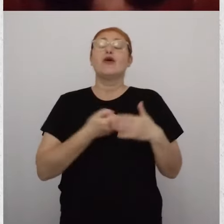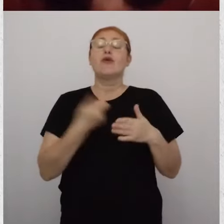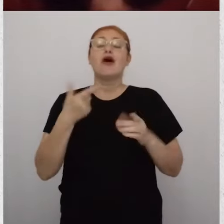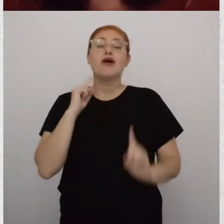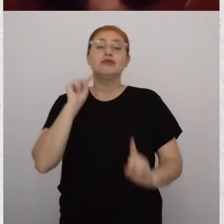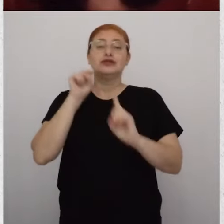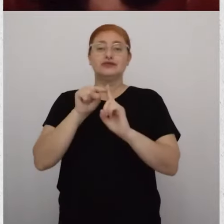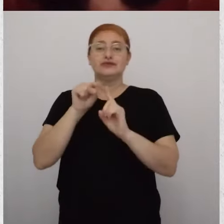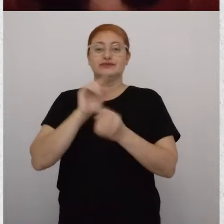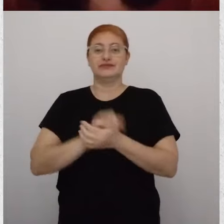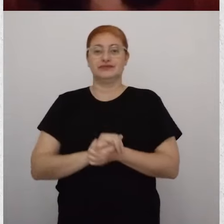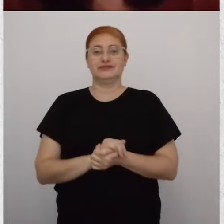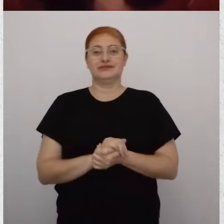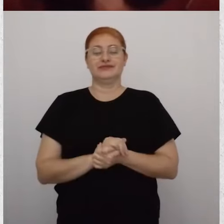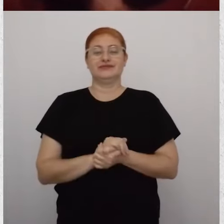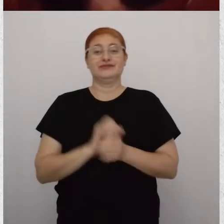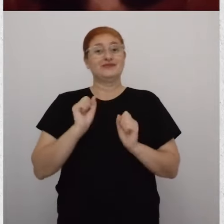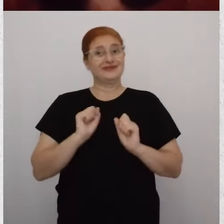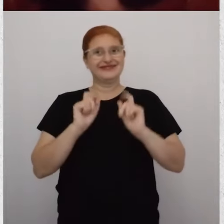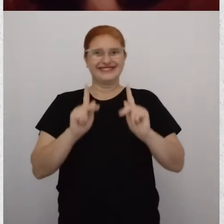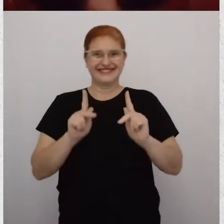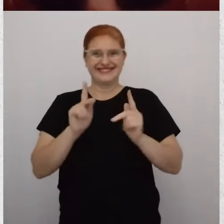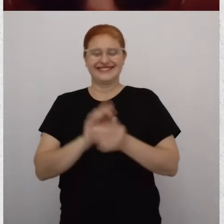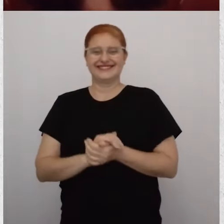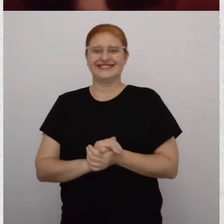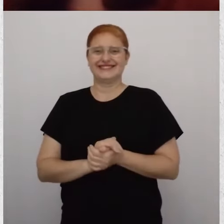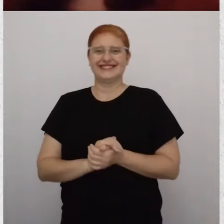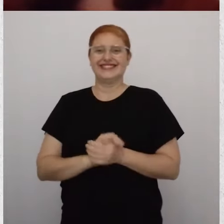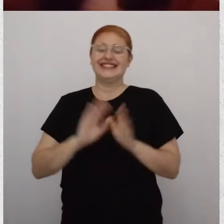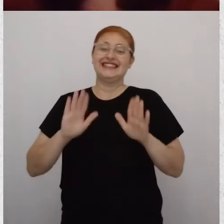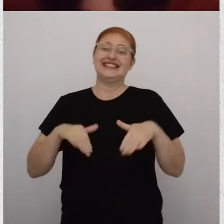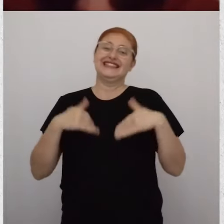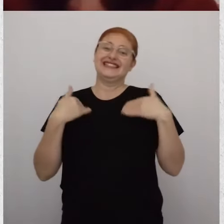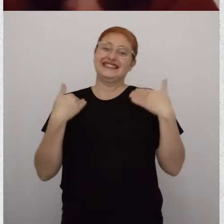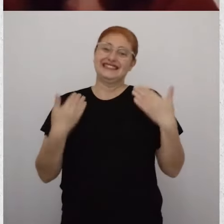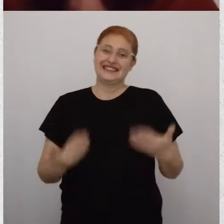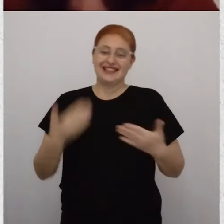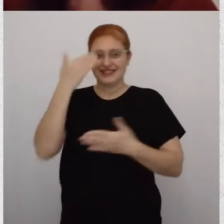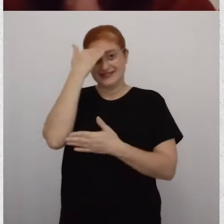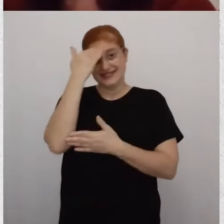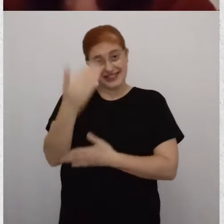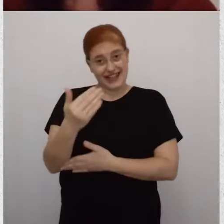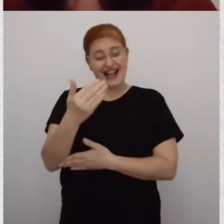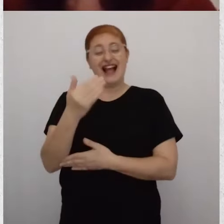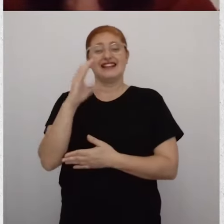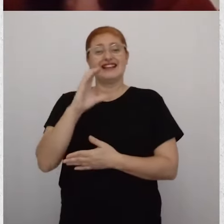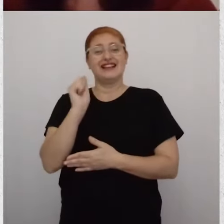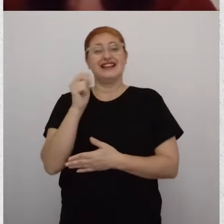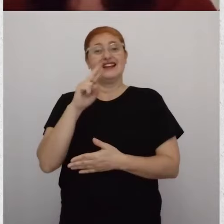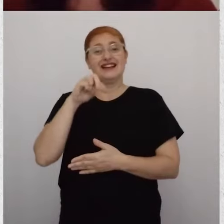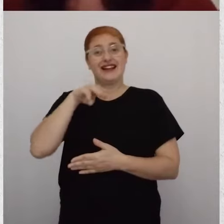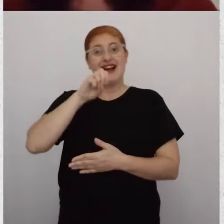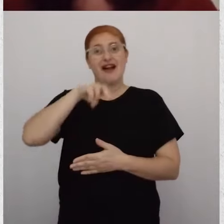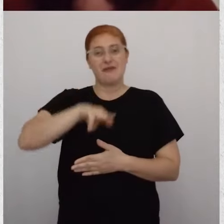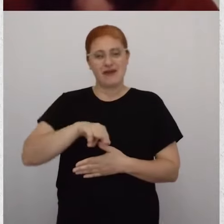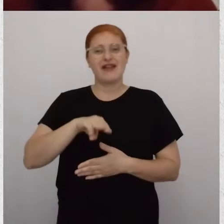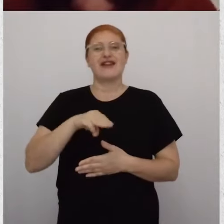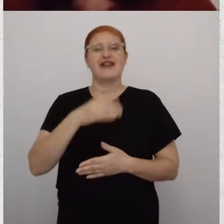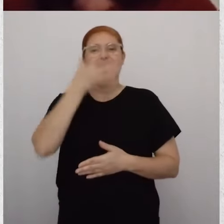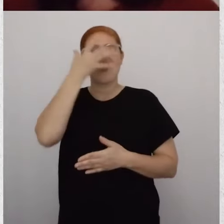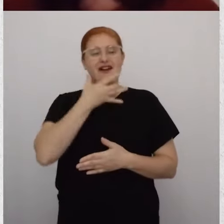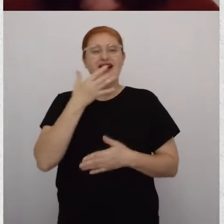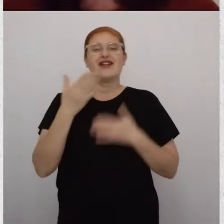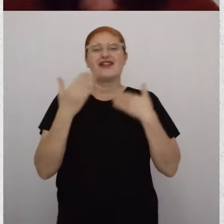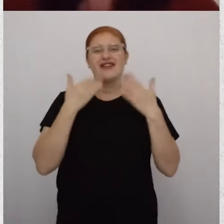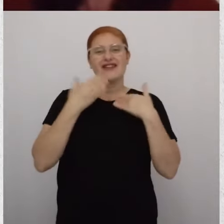objetivo. Joia. Primeiro, obrigada, Carmen. E obrigada, assim, acho que vai ser uma conversa boa mesmo